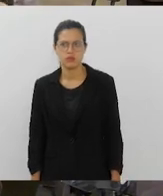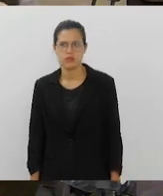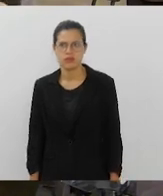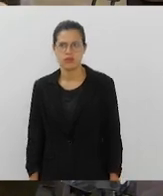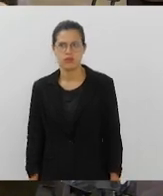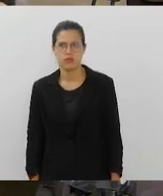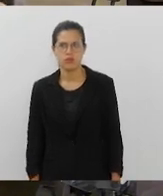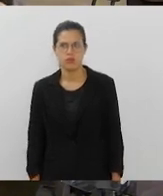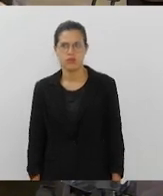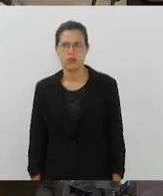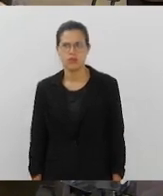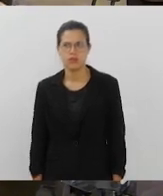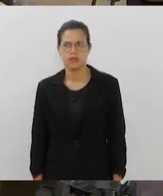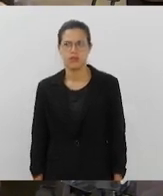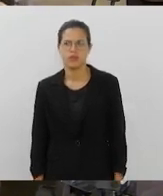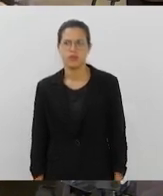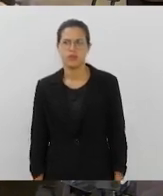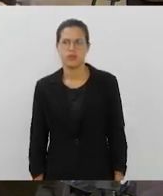Quem é o Rosário?